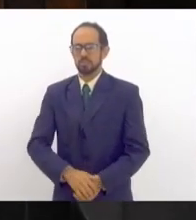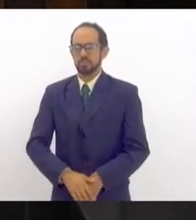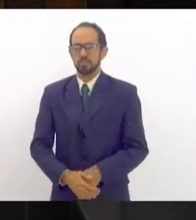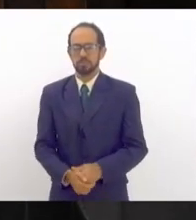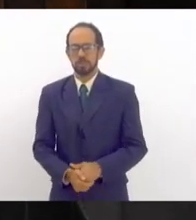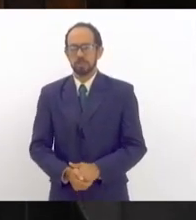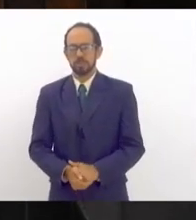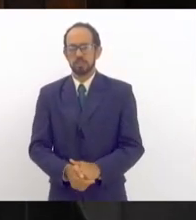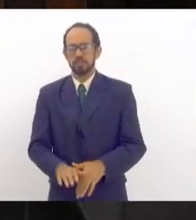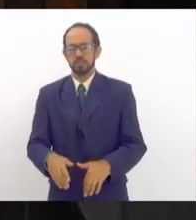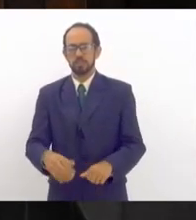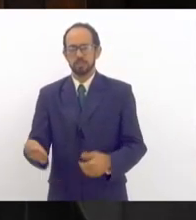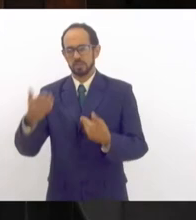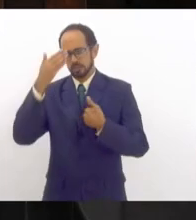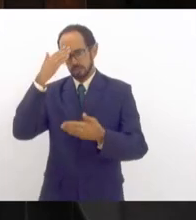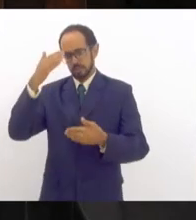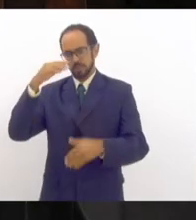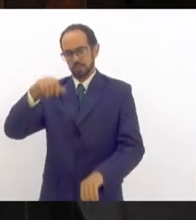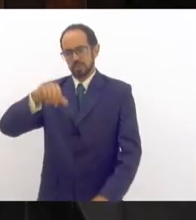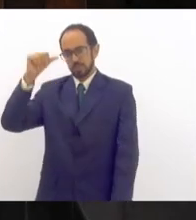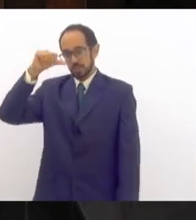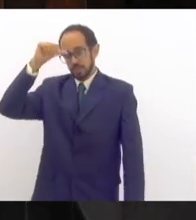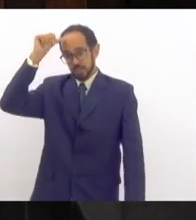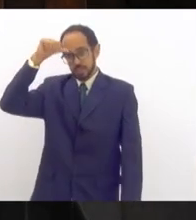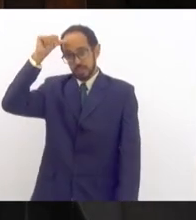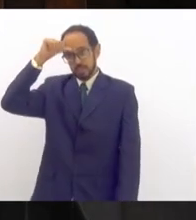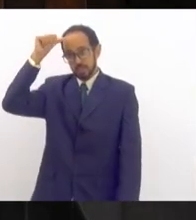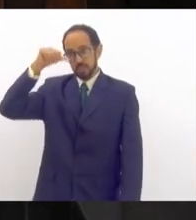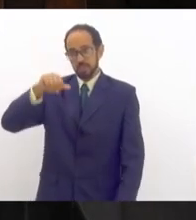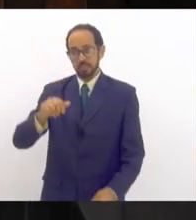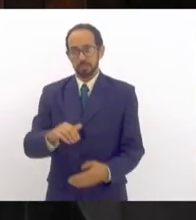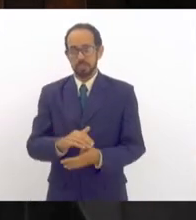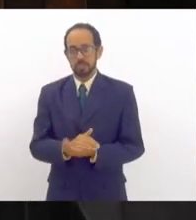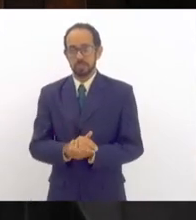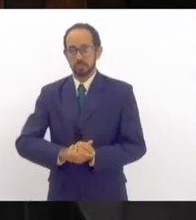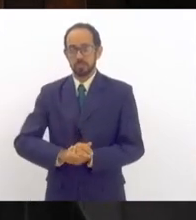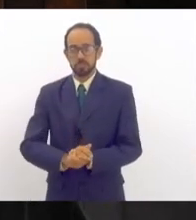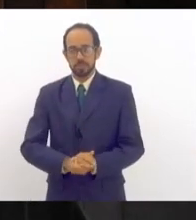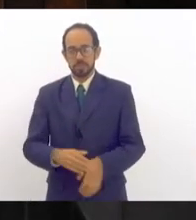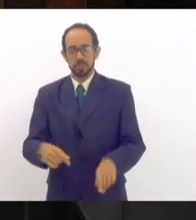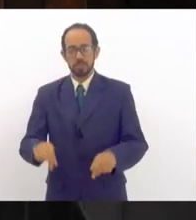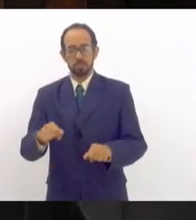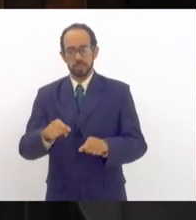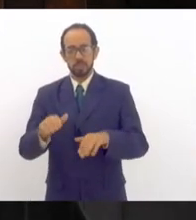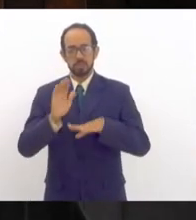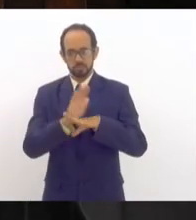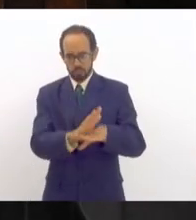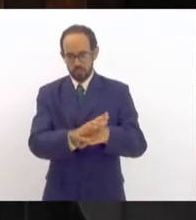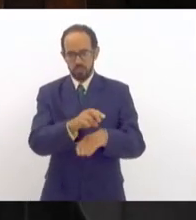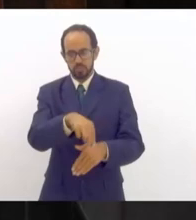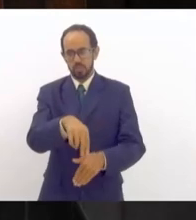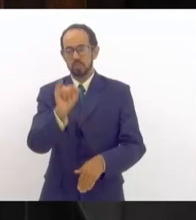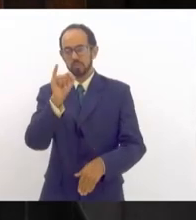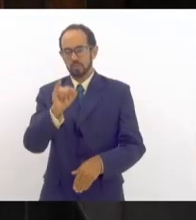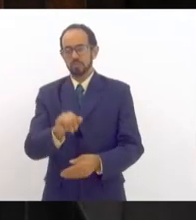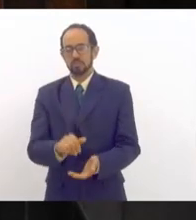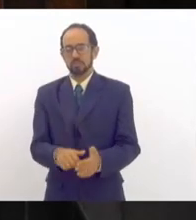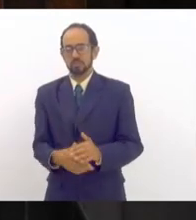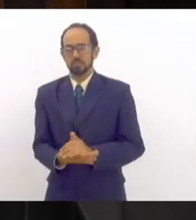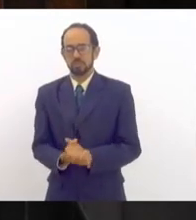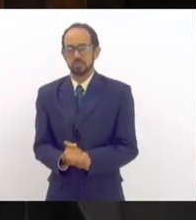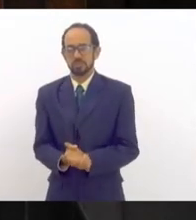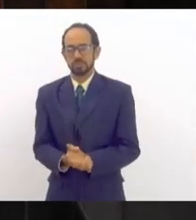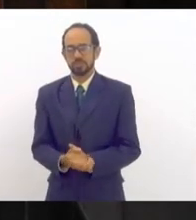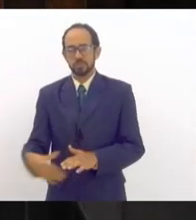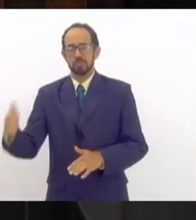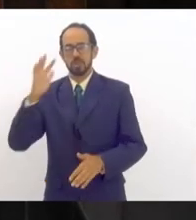aqui também o governador Cláudio Castro que tem três unidades de segurança presente em Nova Iguaçu e o resultado disso é uma redução